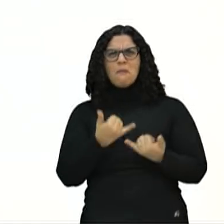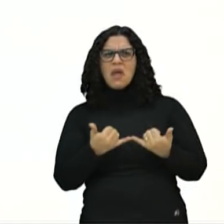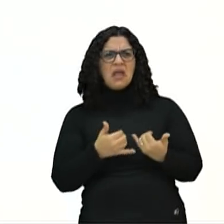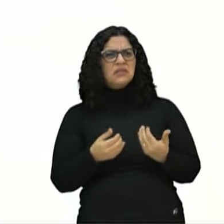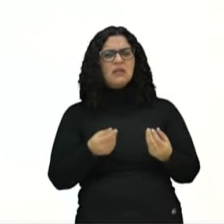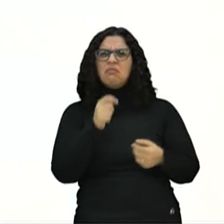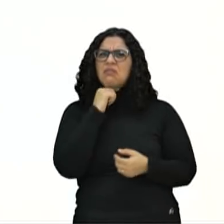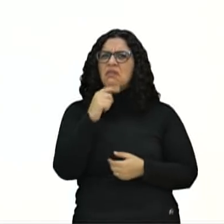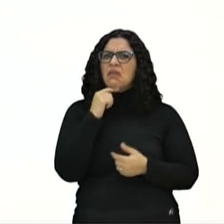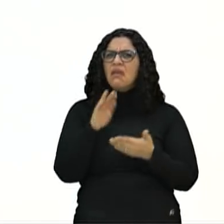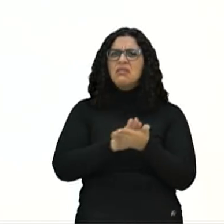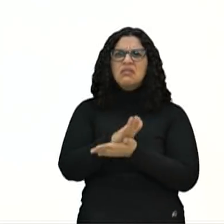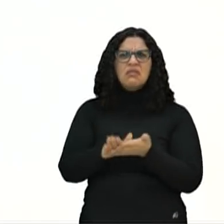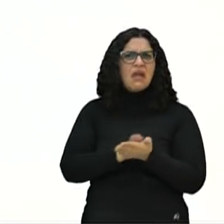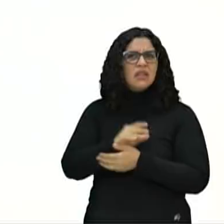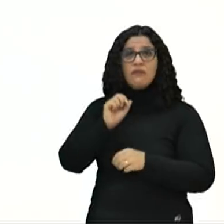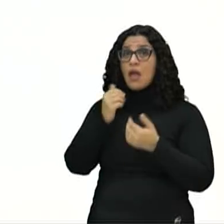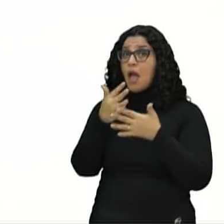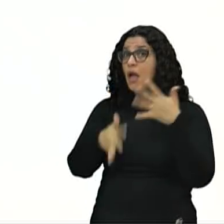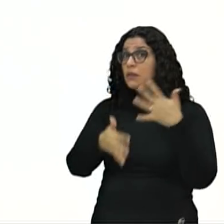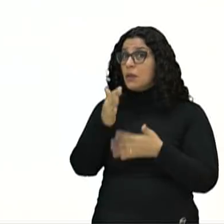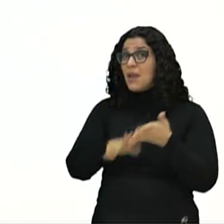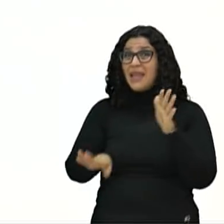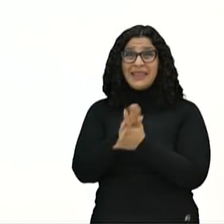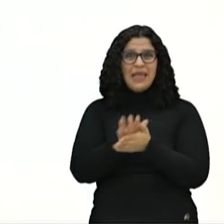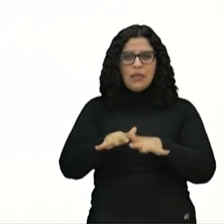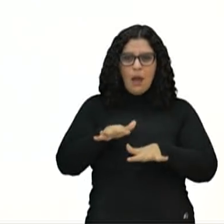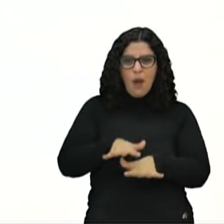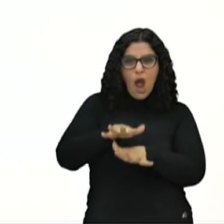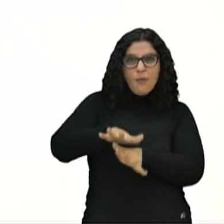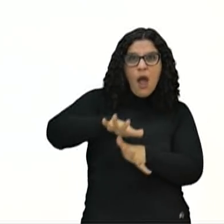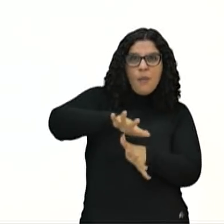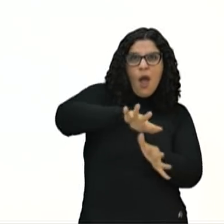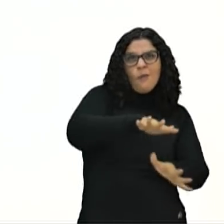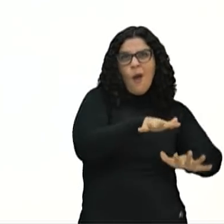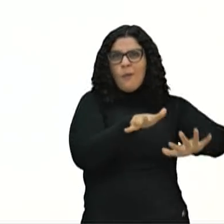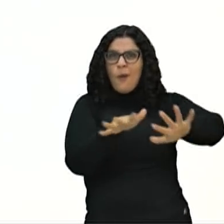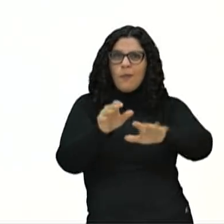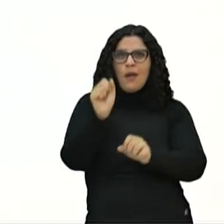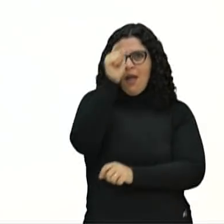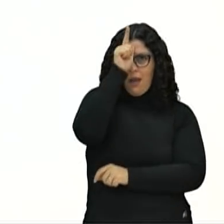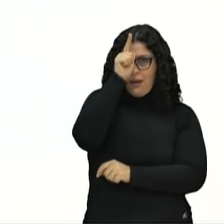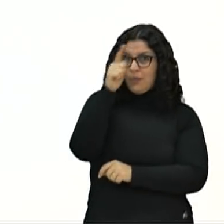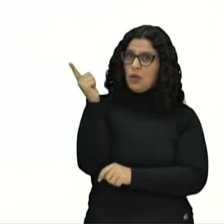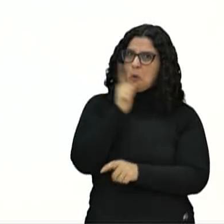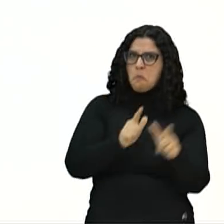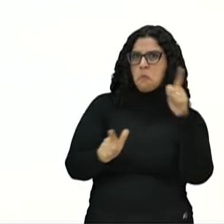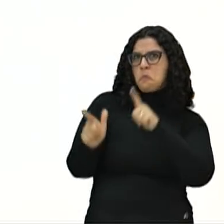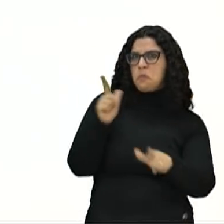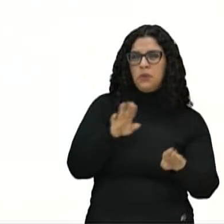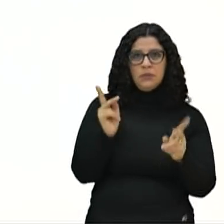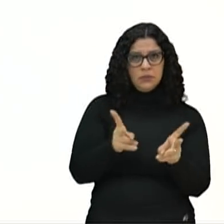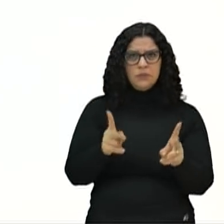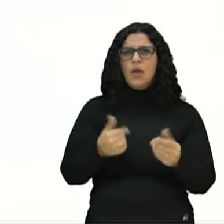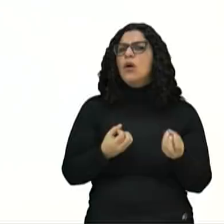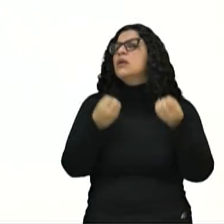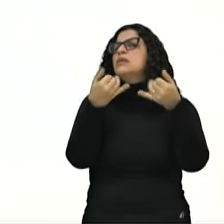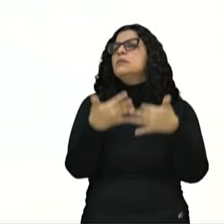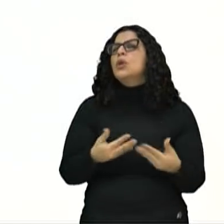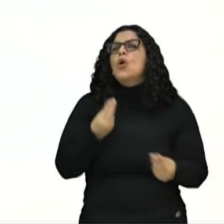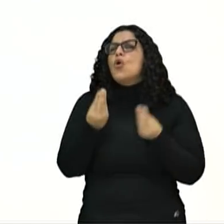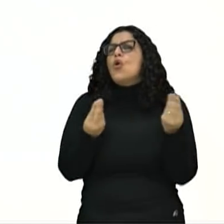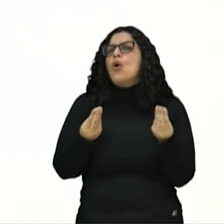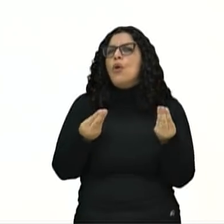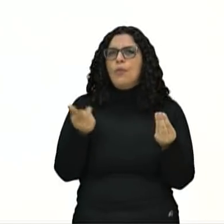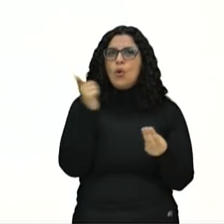ninguém poderia conter o avanço dos alemães. E você viu isso agora ganhando sem parar. Qual a explicação para